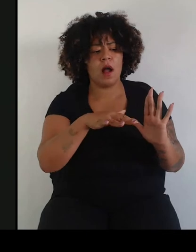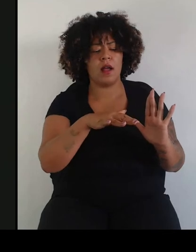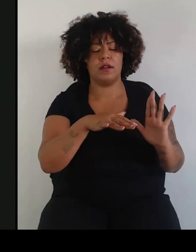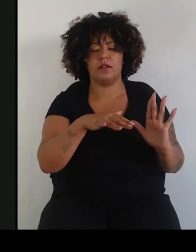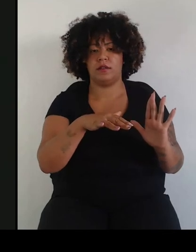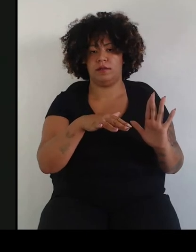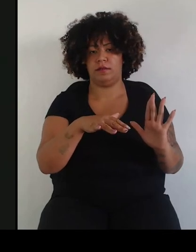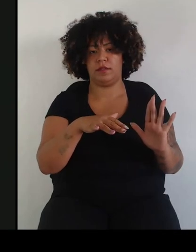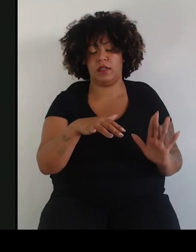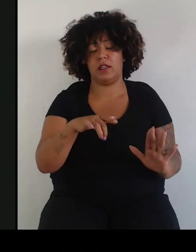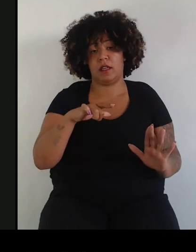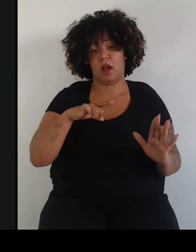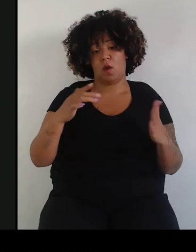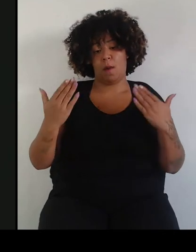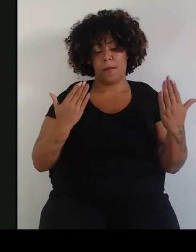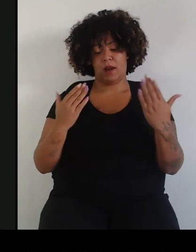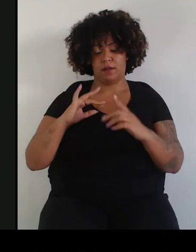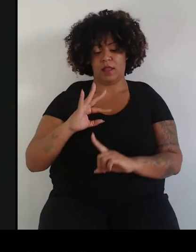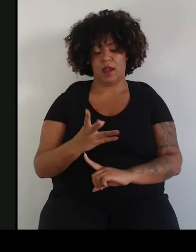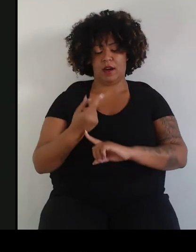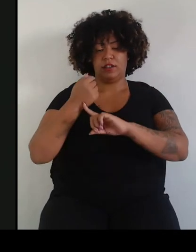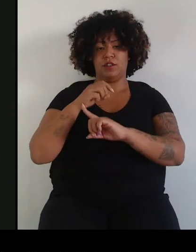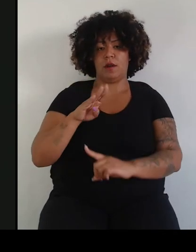aquilo que é